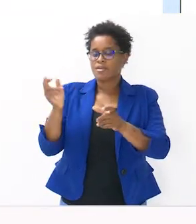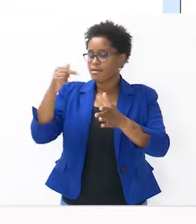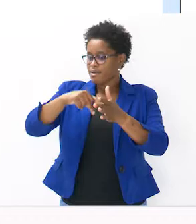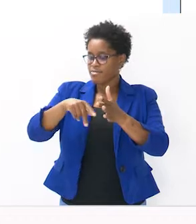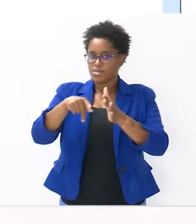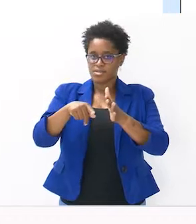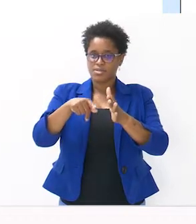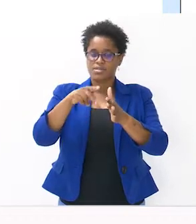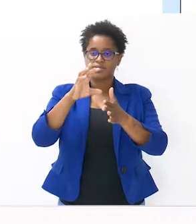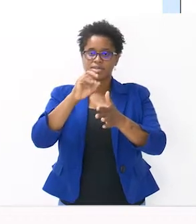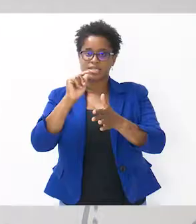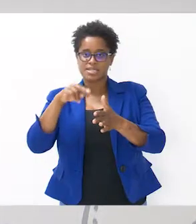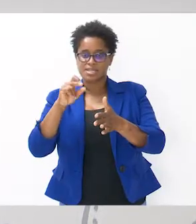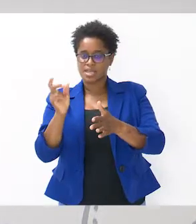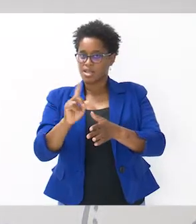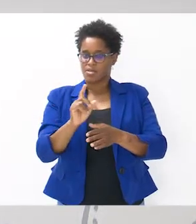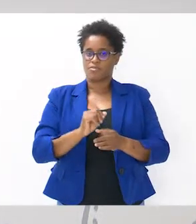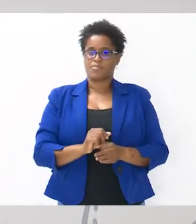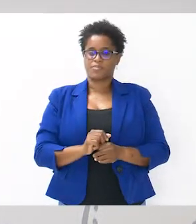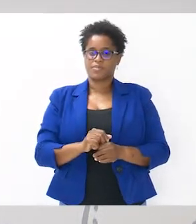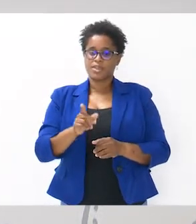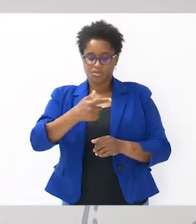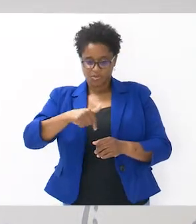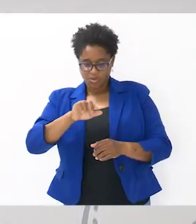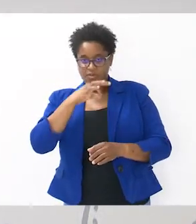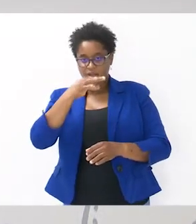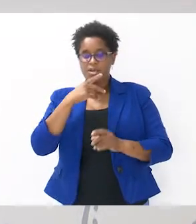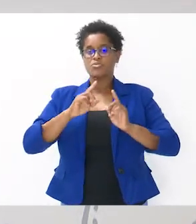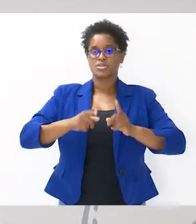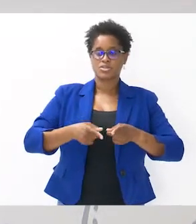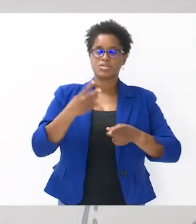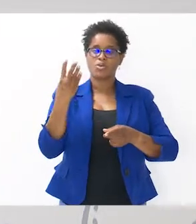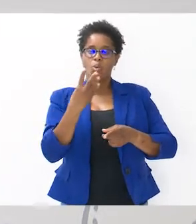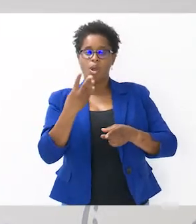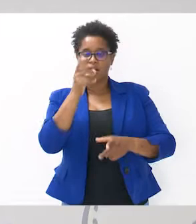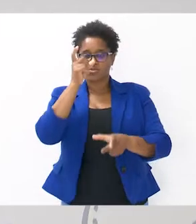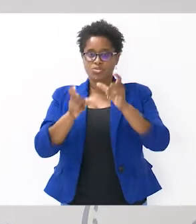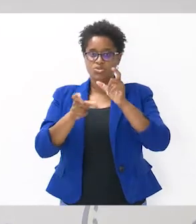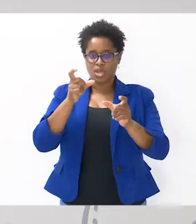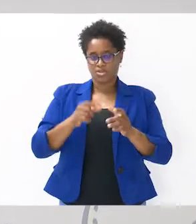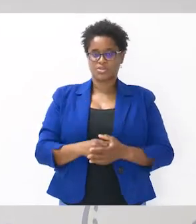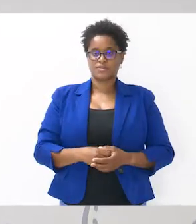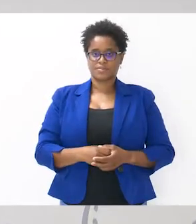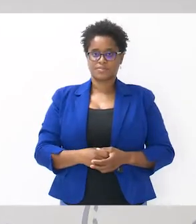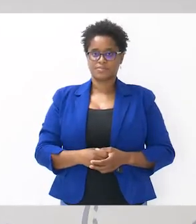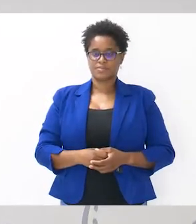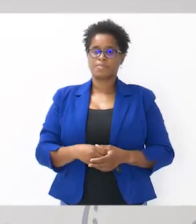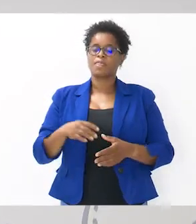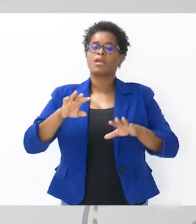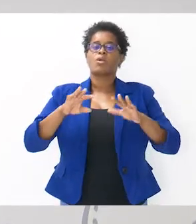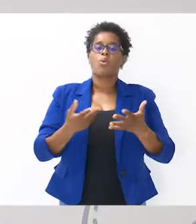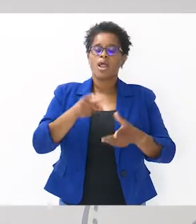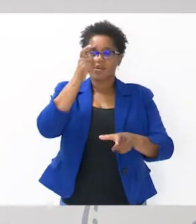entra nesta cena. Nós falamos inicialmente de 4 personagens. E qual